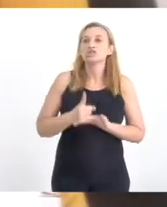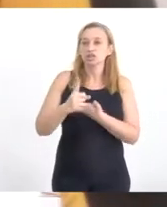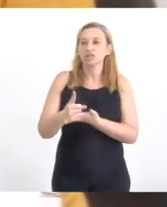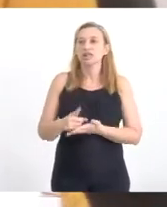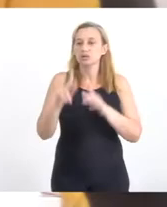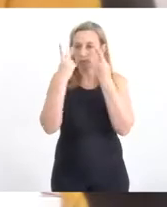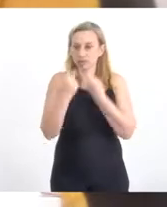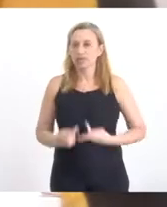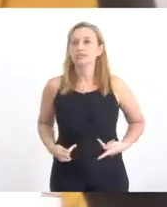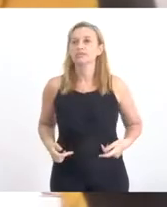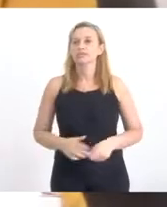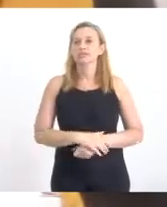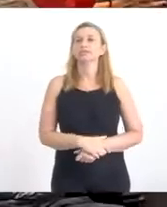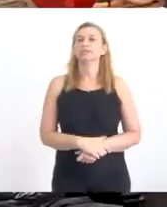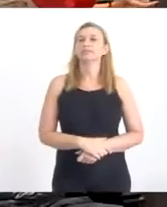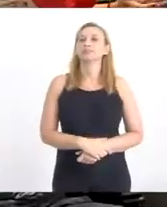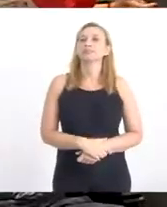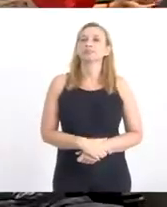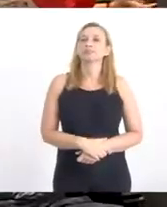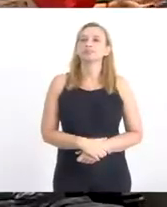humana e